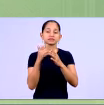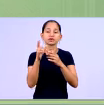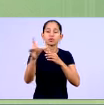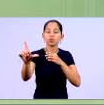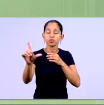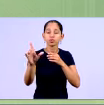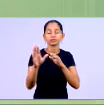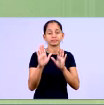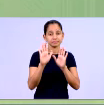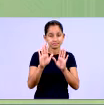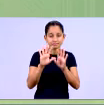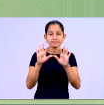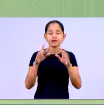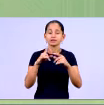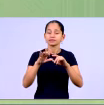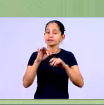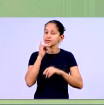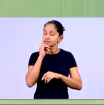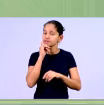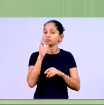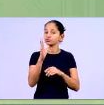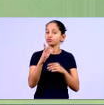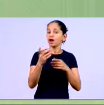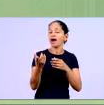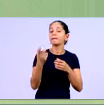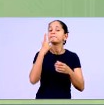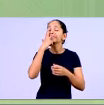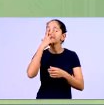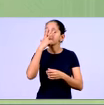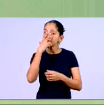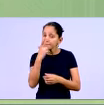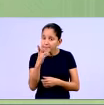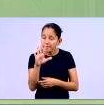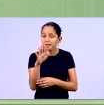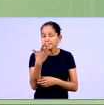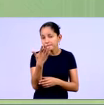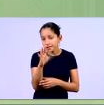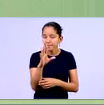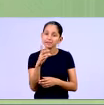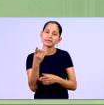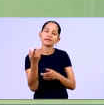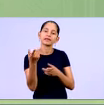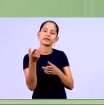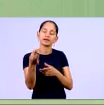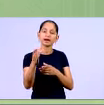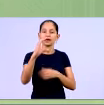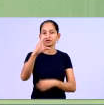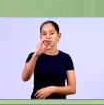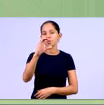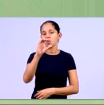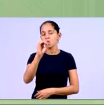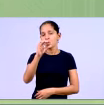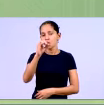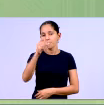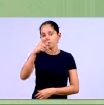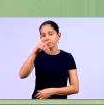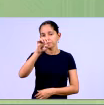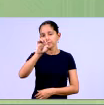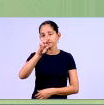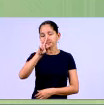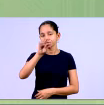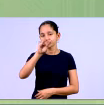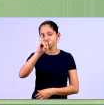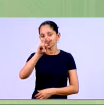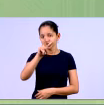seja constituída sob a forma de cooperativa, salvas de consumo, portanto,